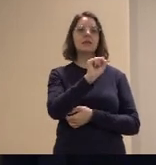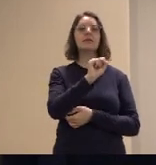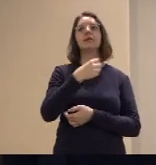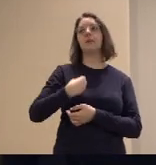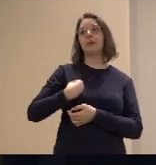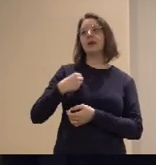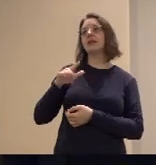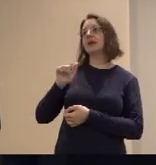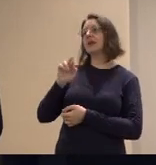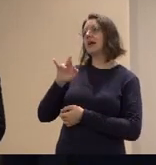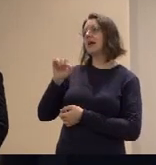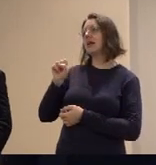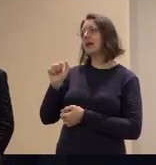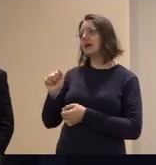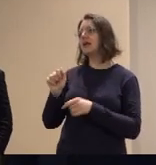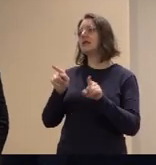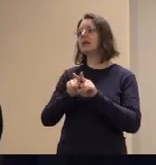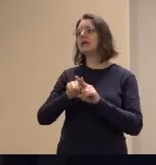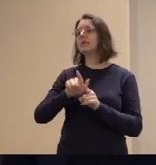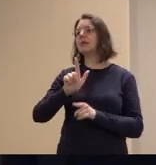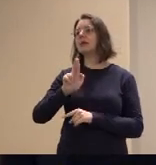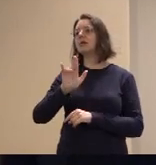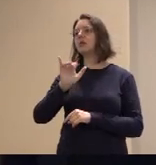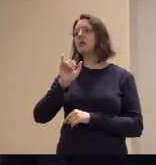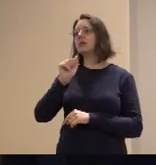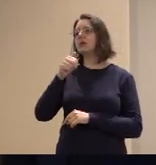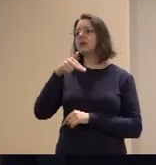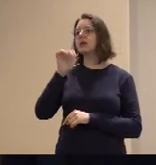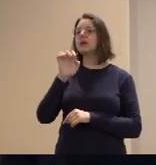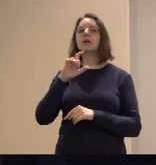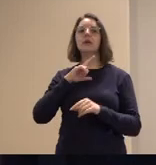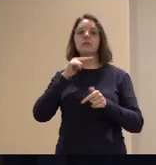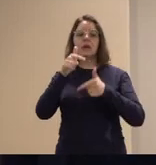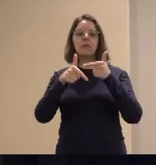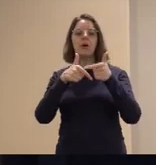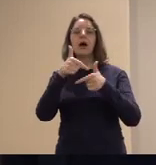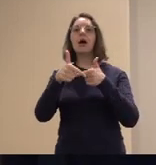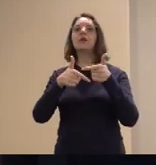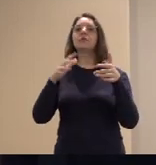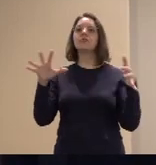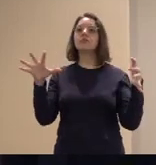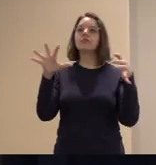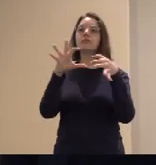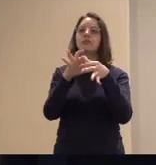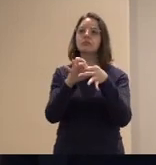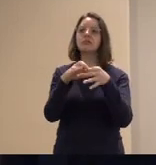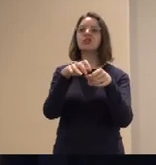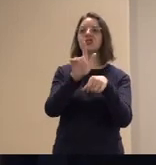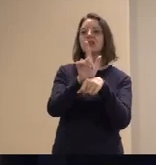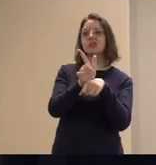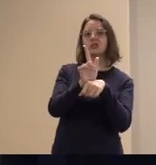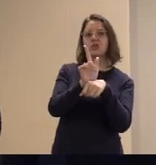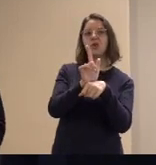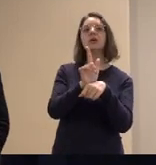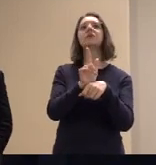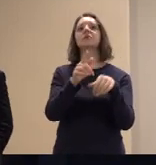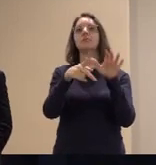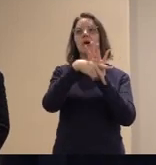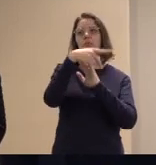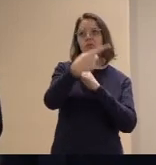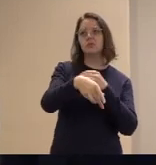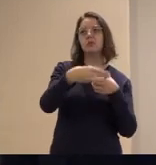a Luciane, que tem uma atuação muito próxima dos gestores municipais de Santa Catarina.